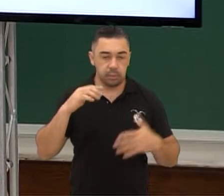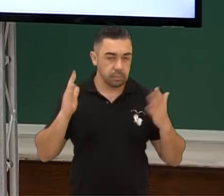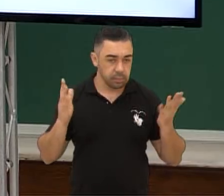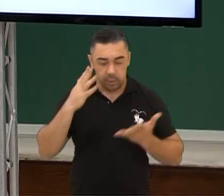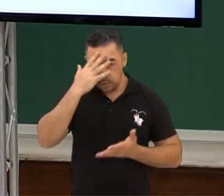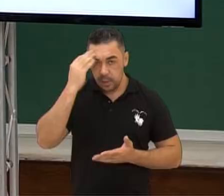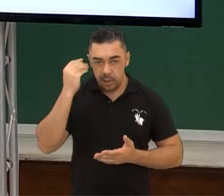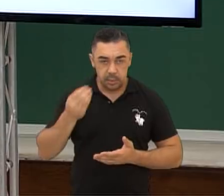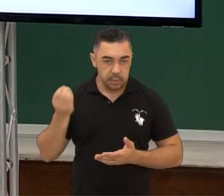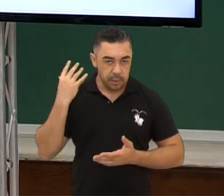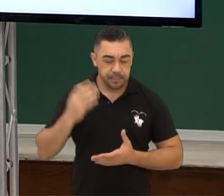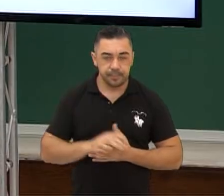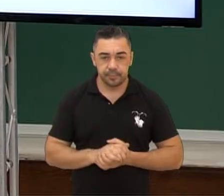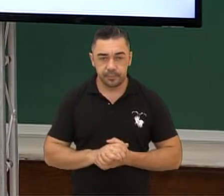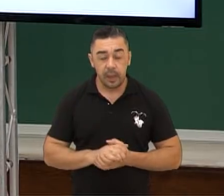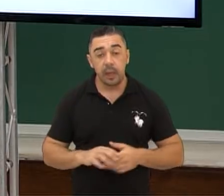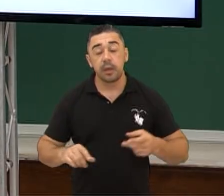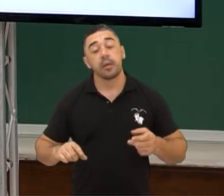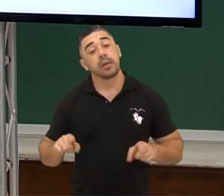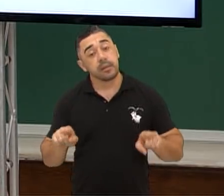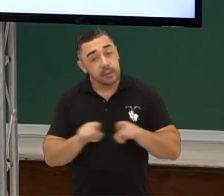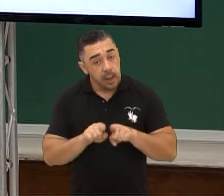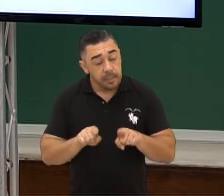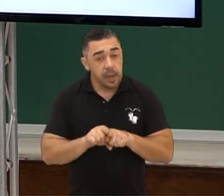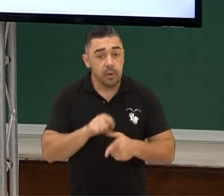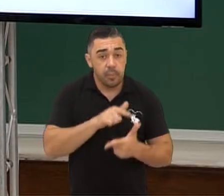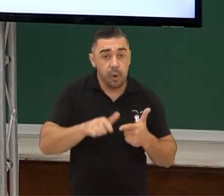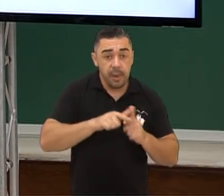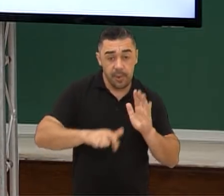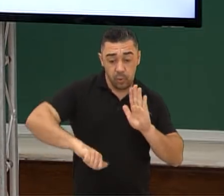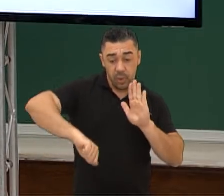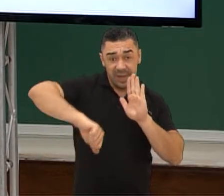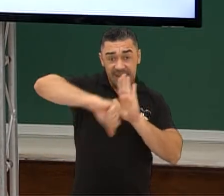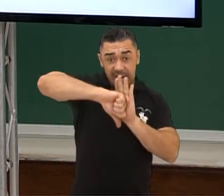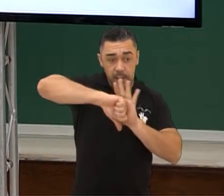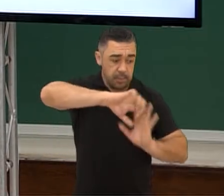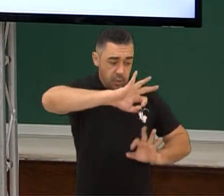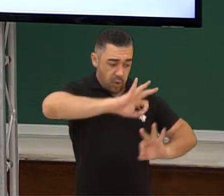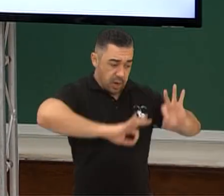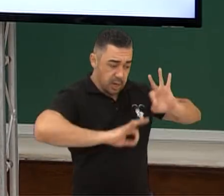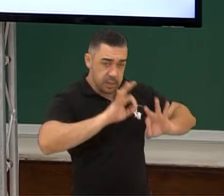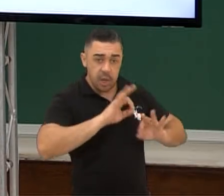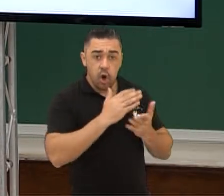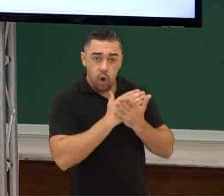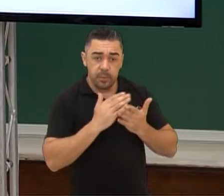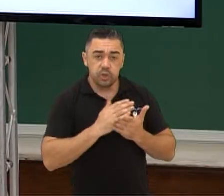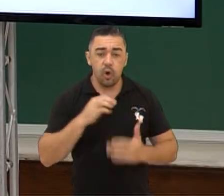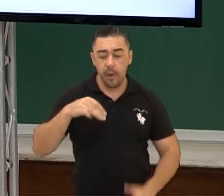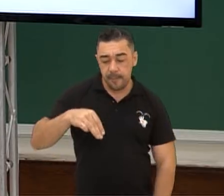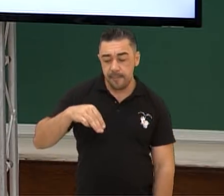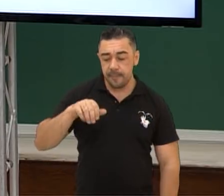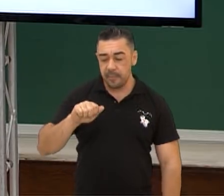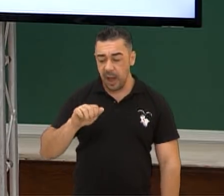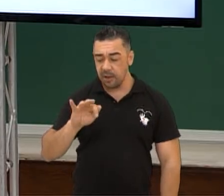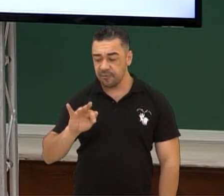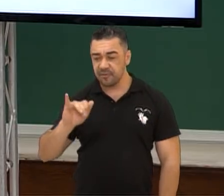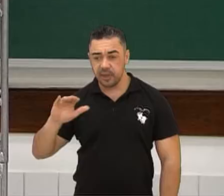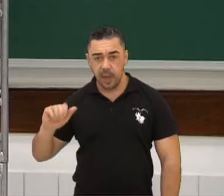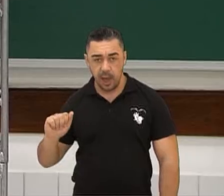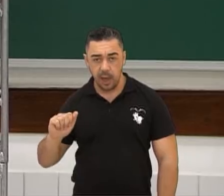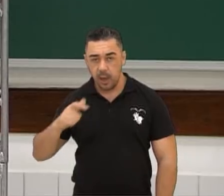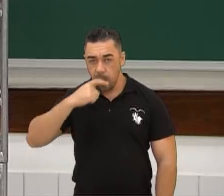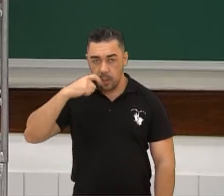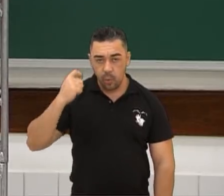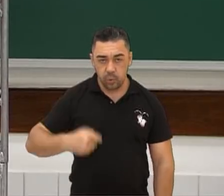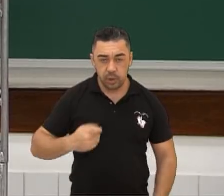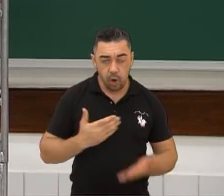crime organizado passou a ganhar cada vez mais força. As máfias russas passaram a ter cada vez mais força. Então,